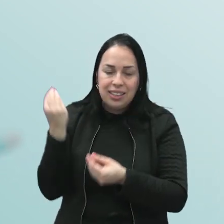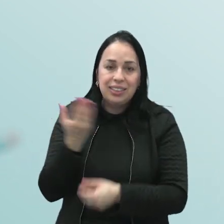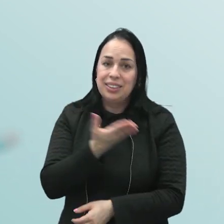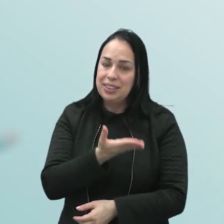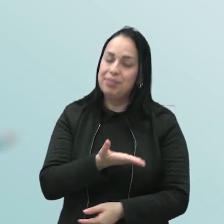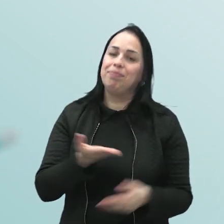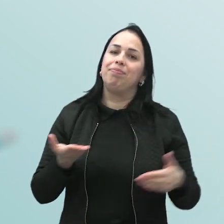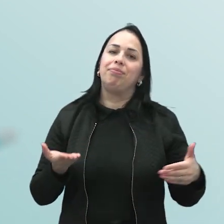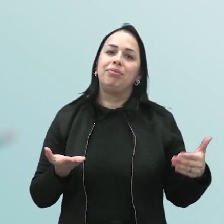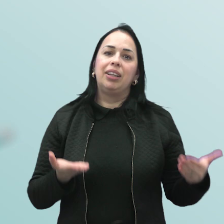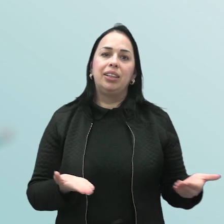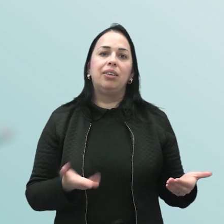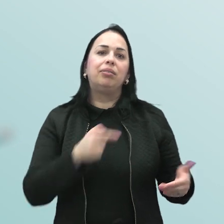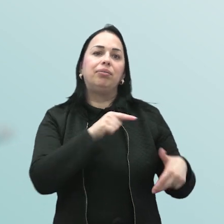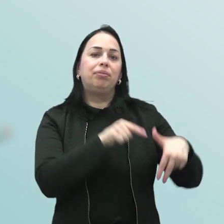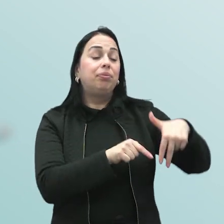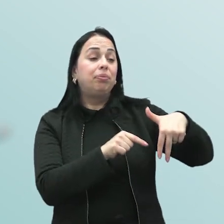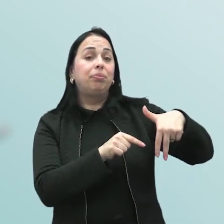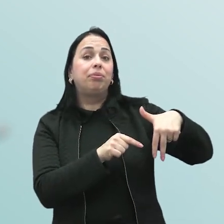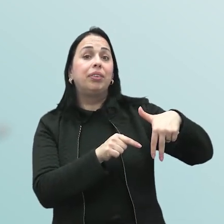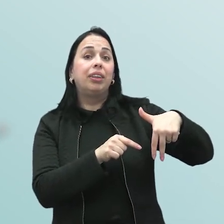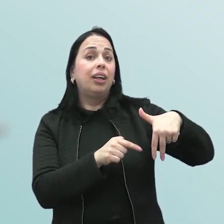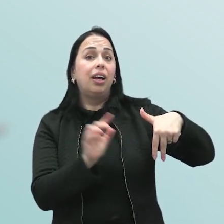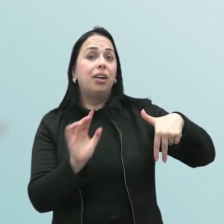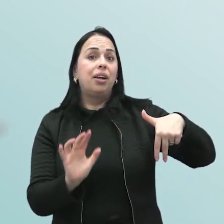facilmente. Então, isso são alterações